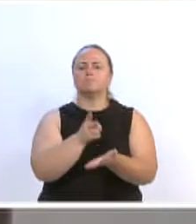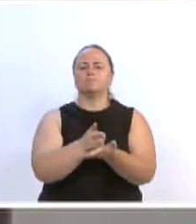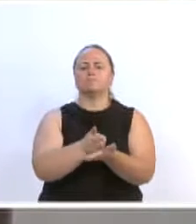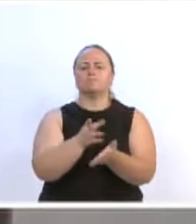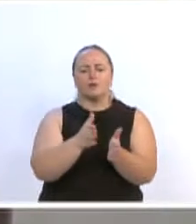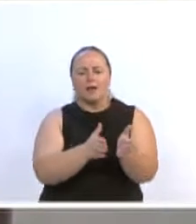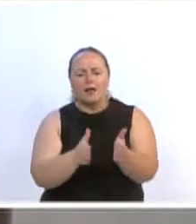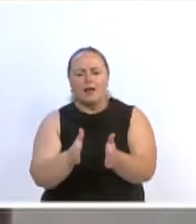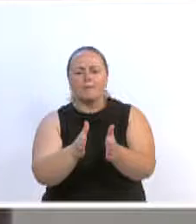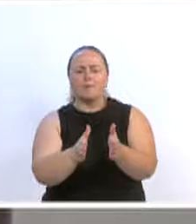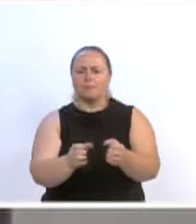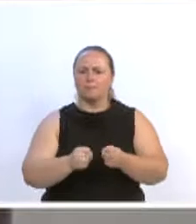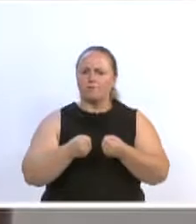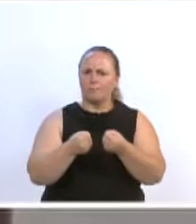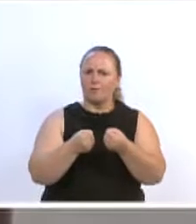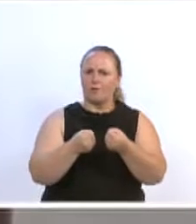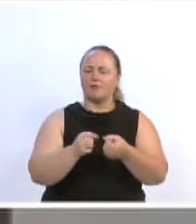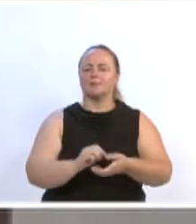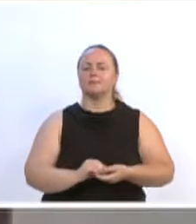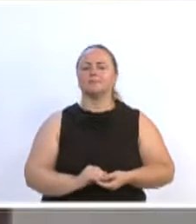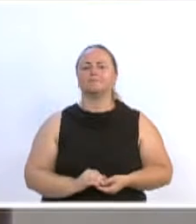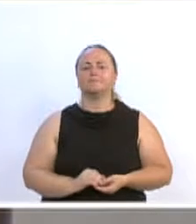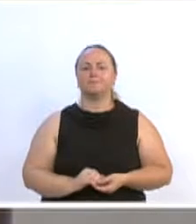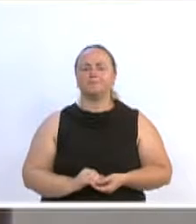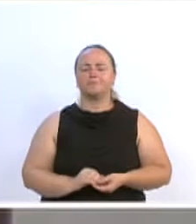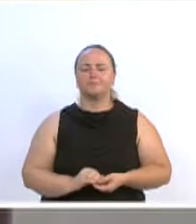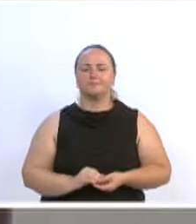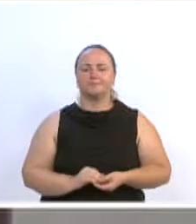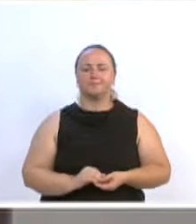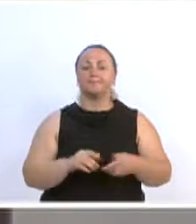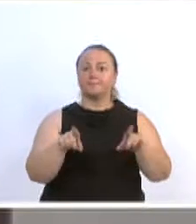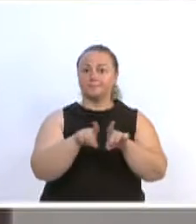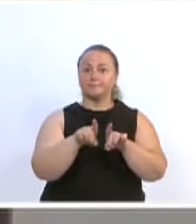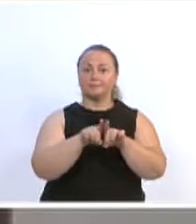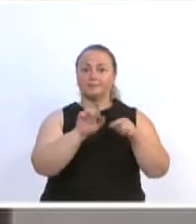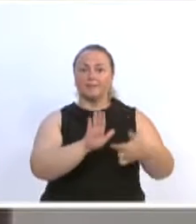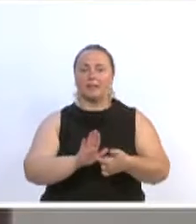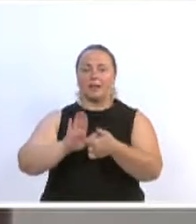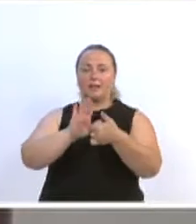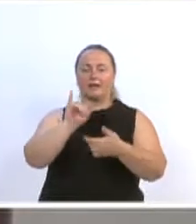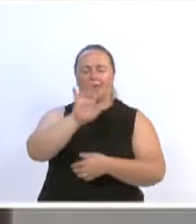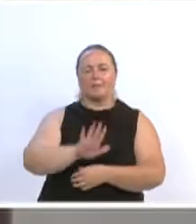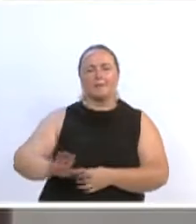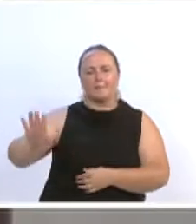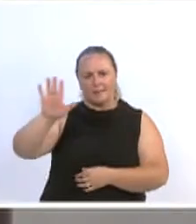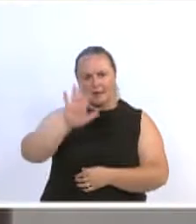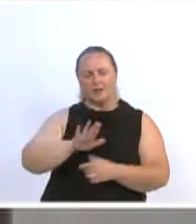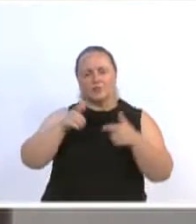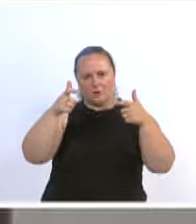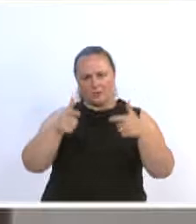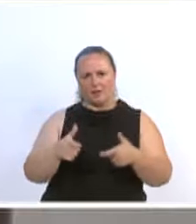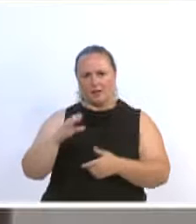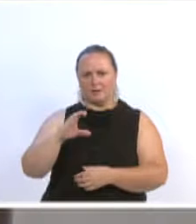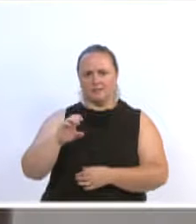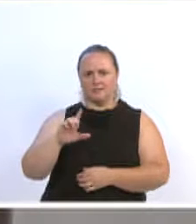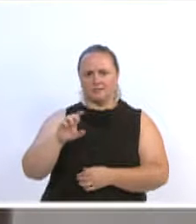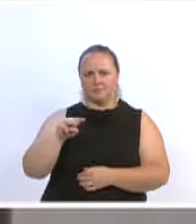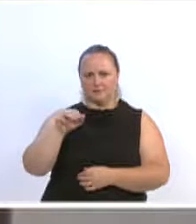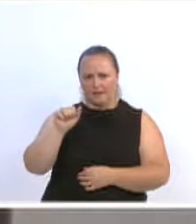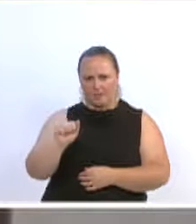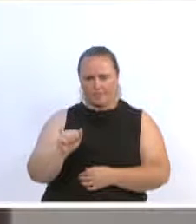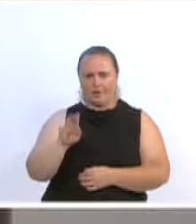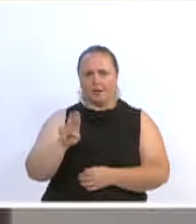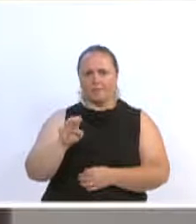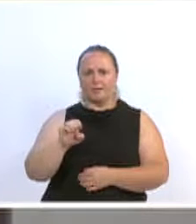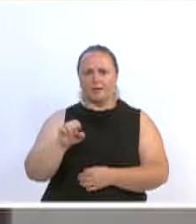sendo bem forte depois gostaria que ele soltasse imagens da reunião que eu fiz na selva beckham que fazer uma